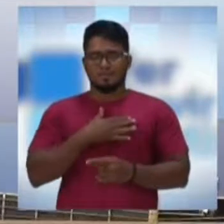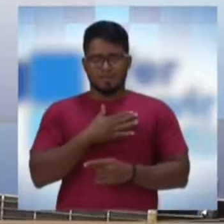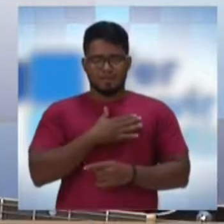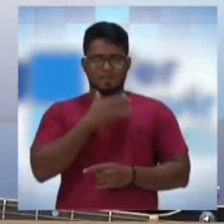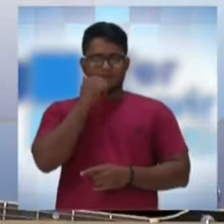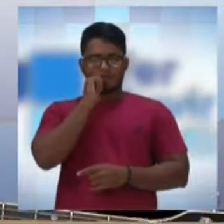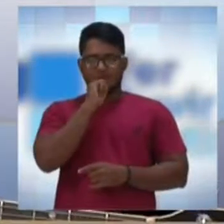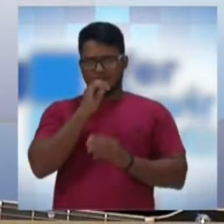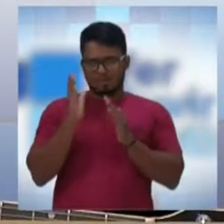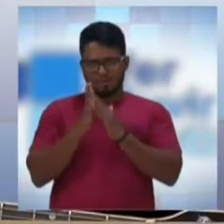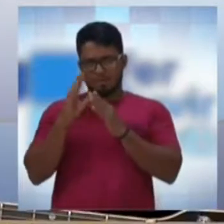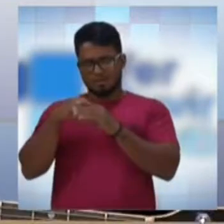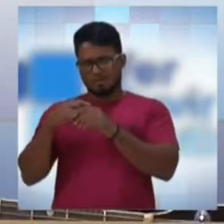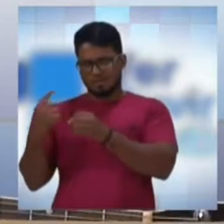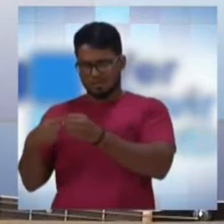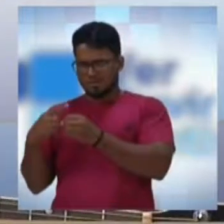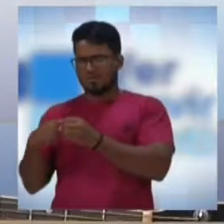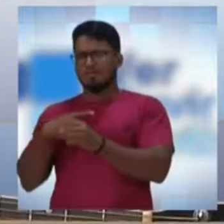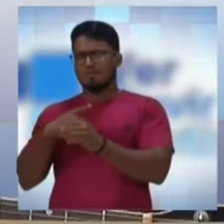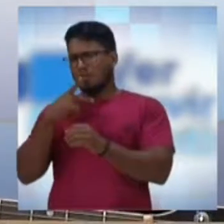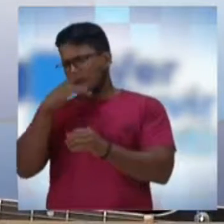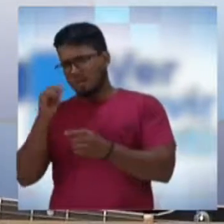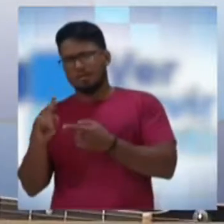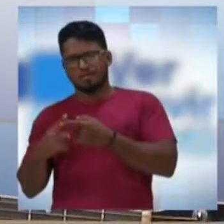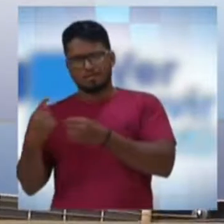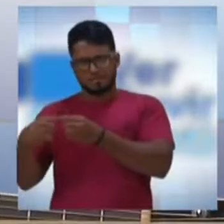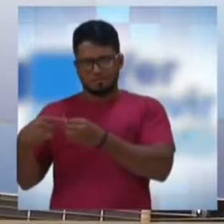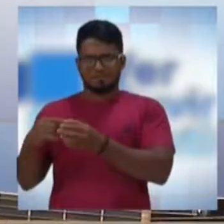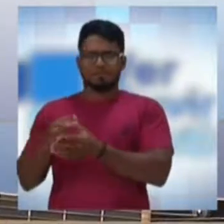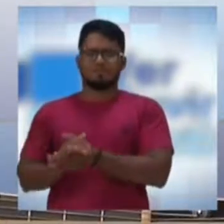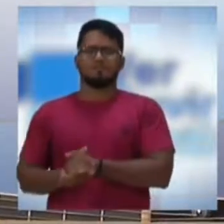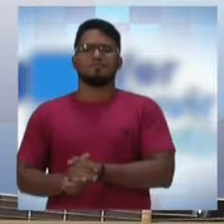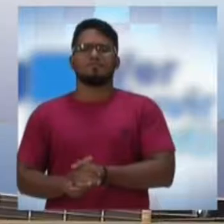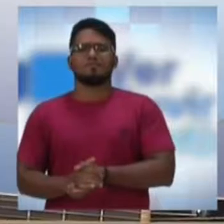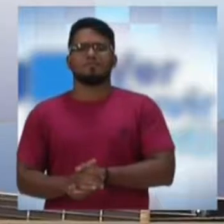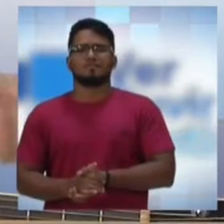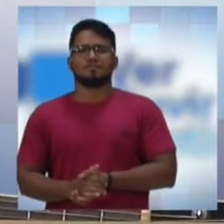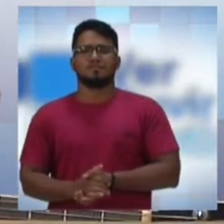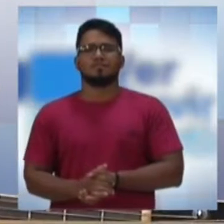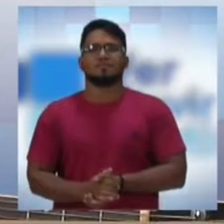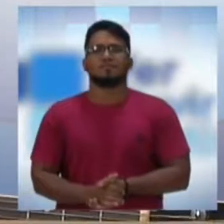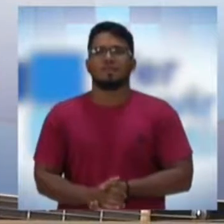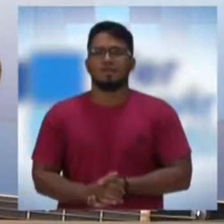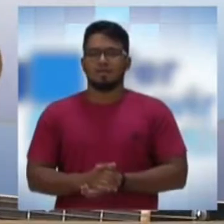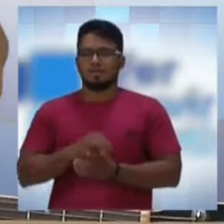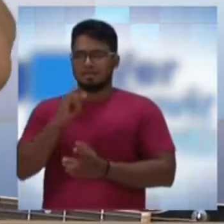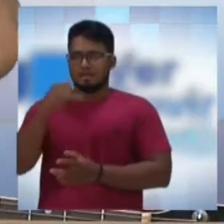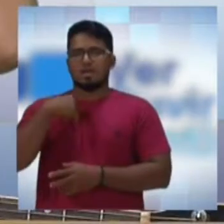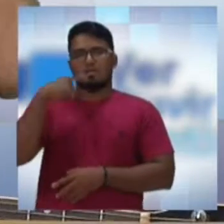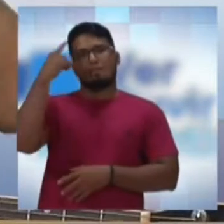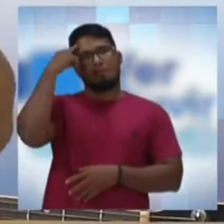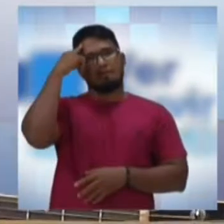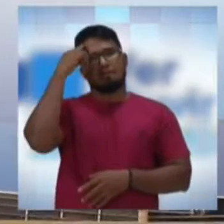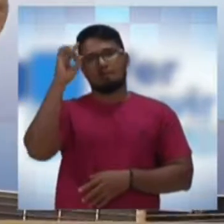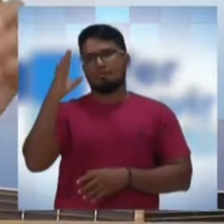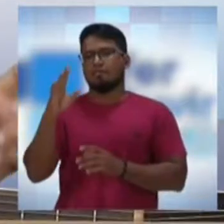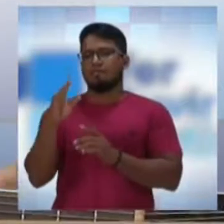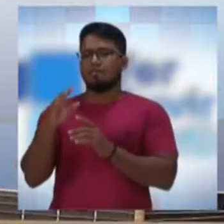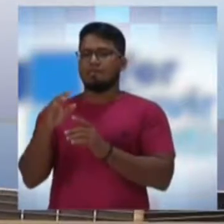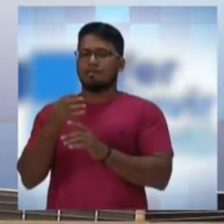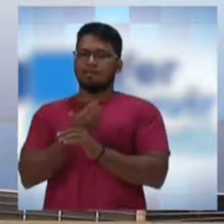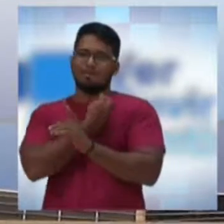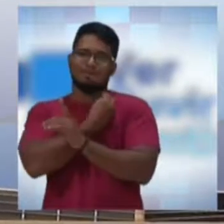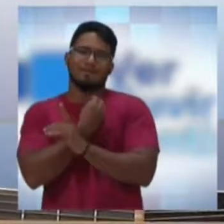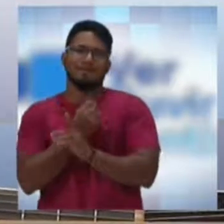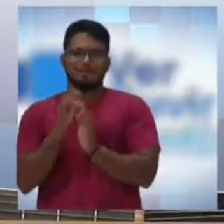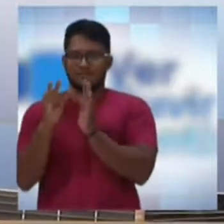minha mãe é do interior, né? Meu pai também. Ou seja, se a gente fosse pensar pelo lado social, vamos